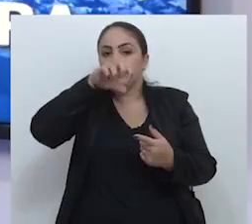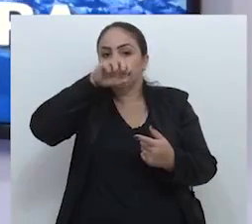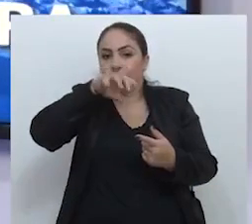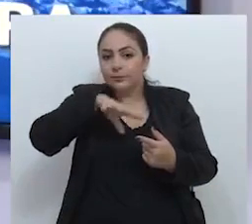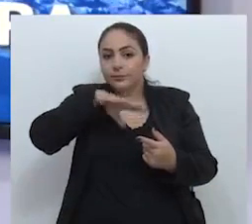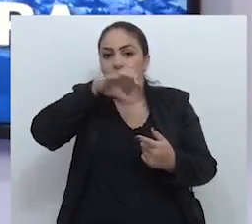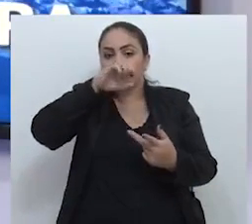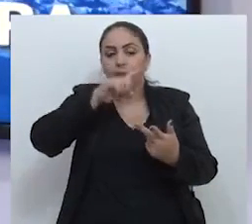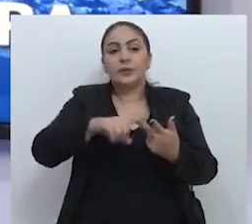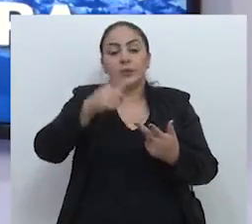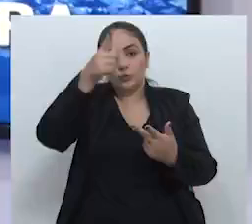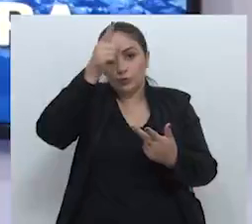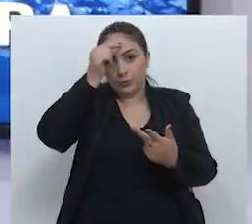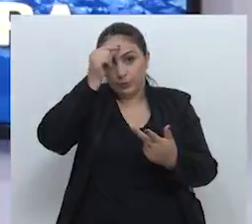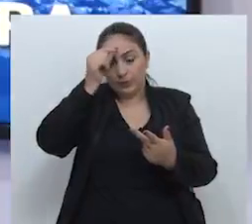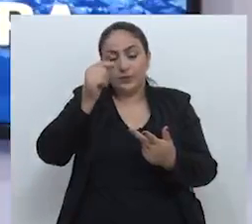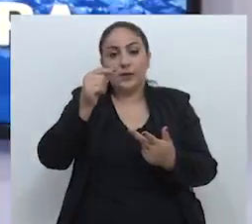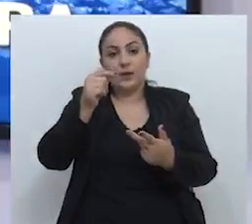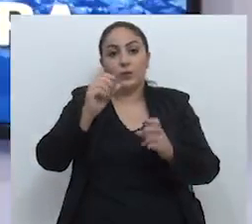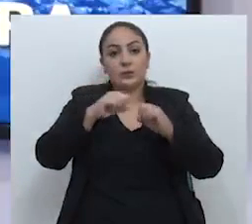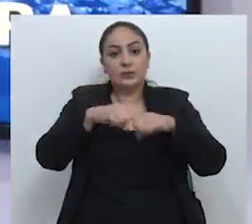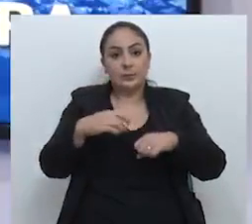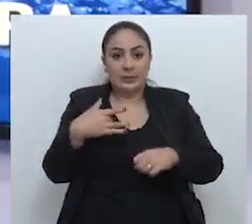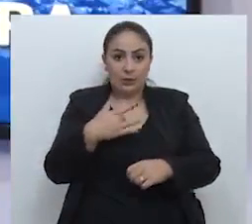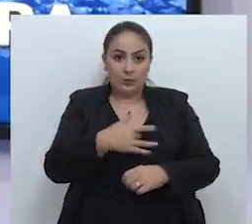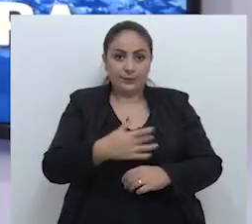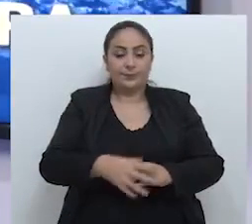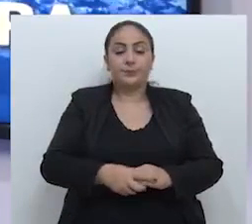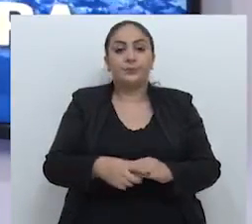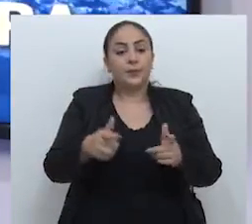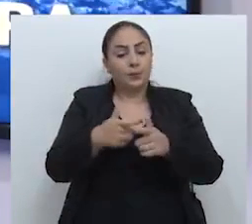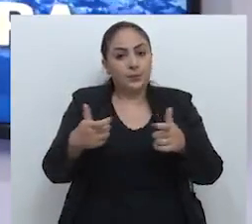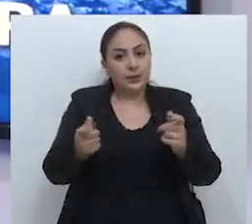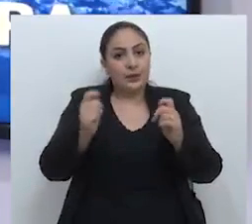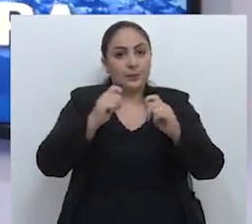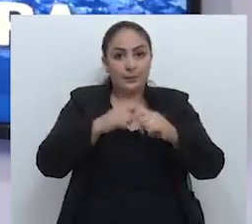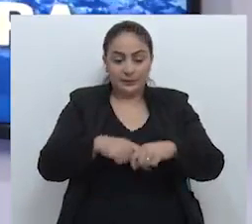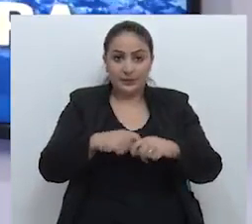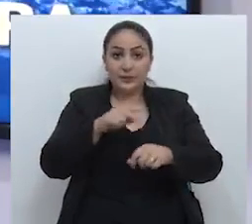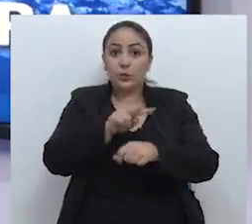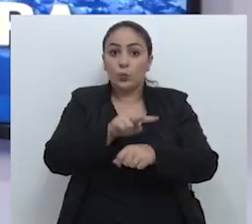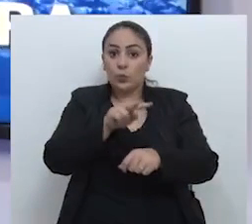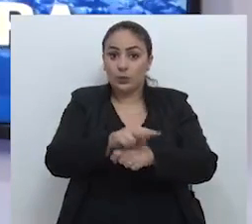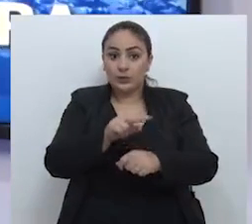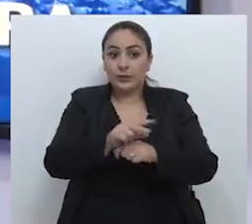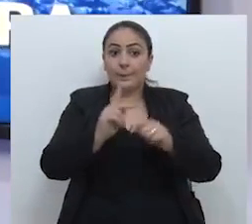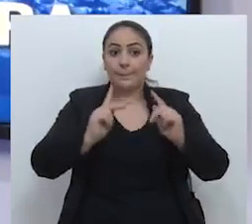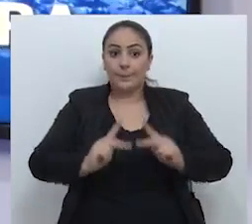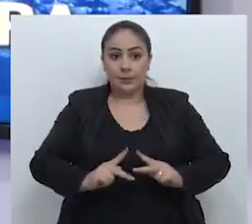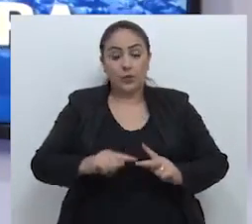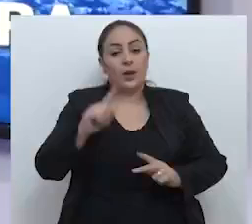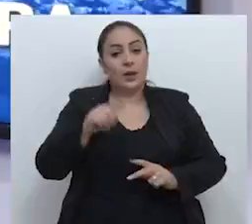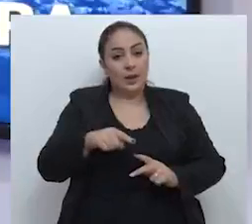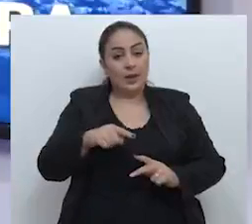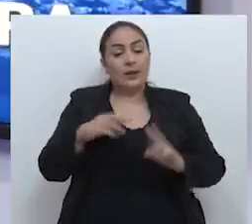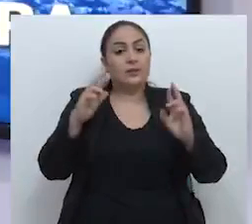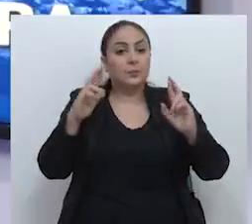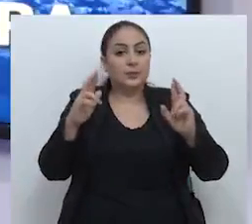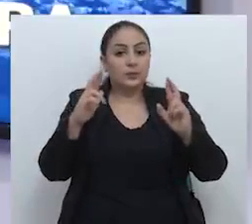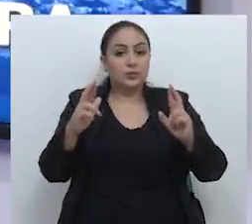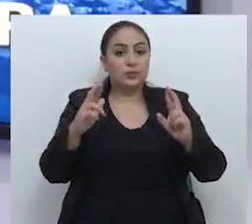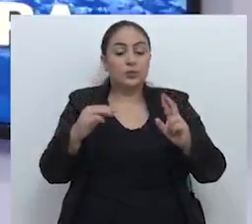ventilação mecânica e aliviar os sistemas de saúde. Aumentar a capacidade de cuidar os pacientes é